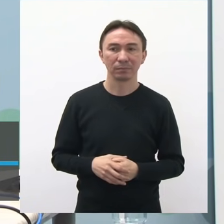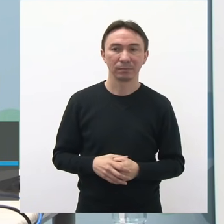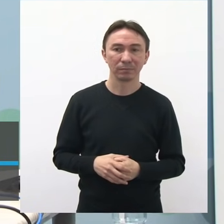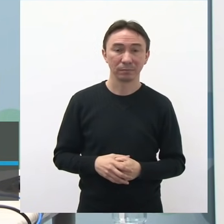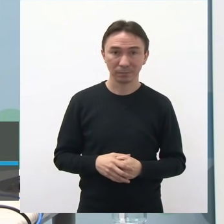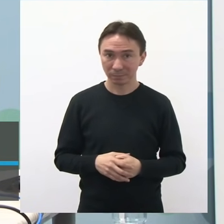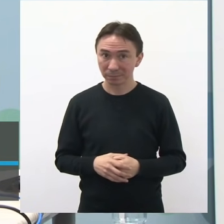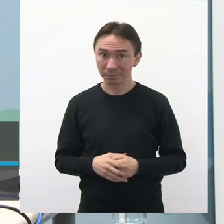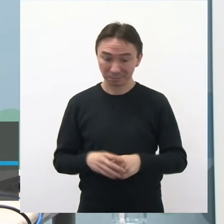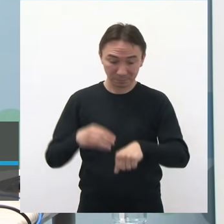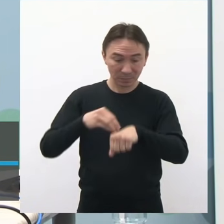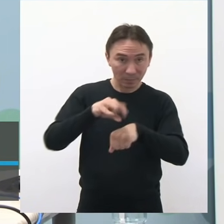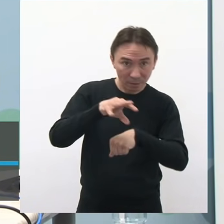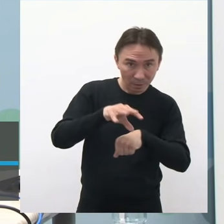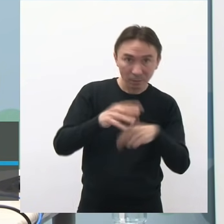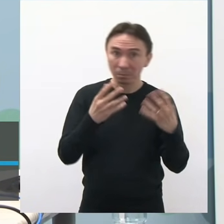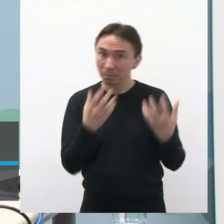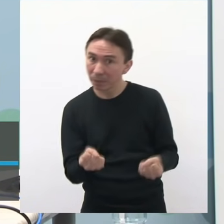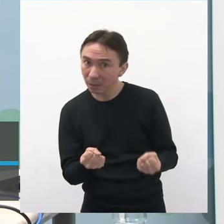Seguimos essa dica ou não?